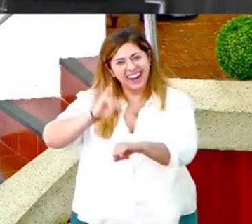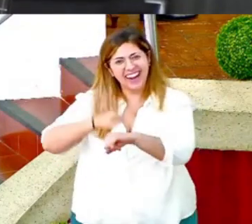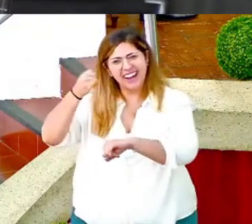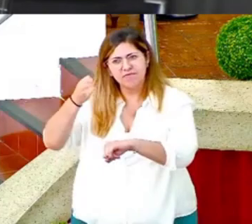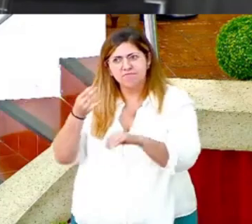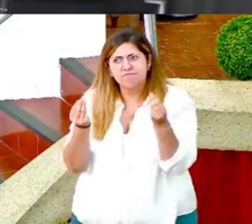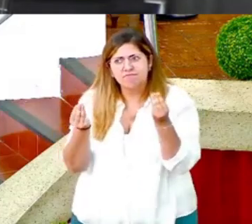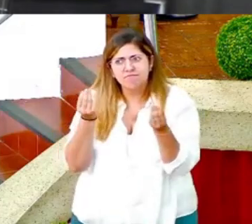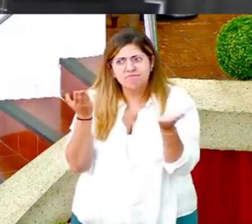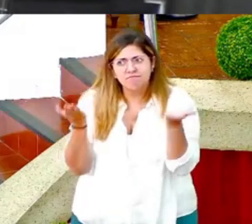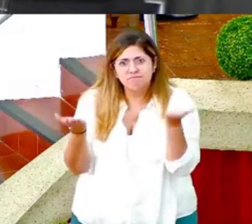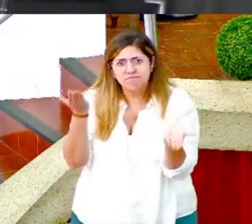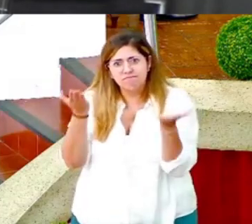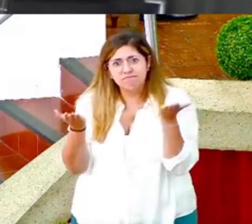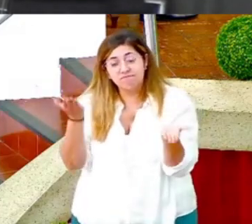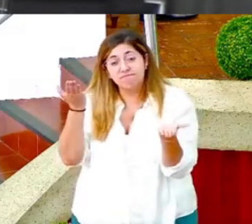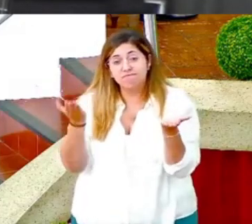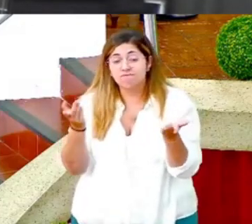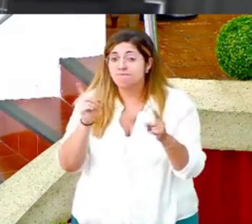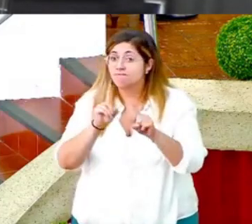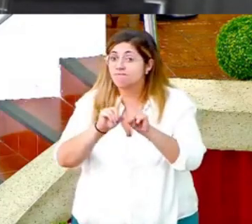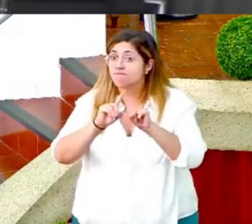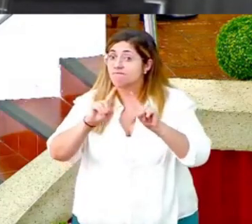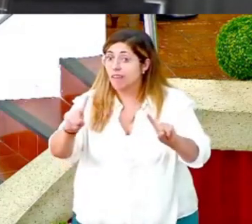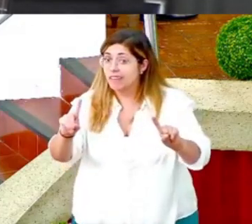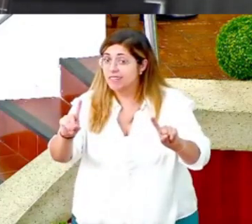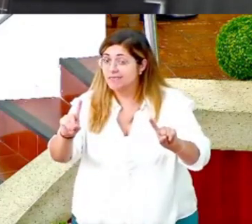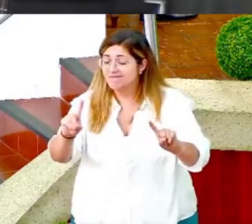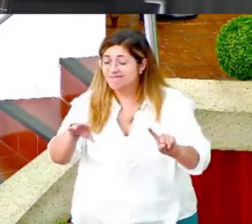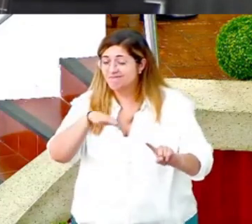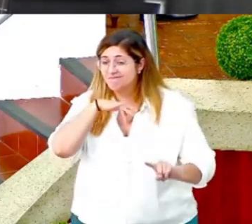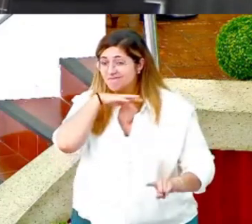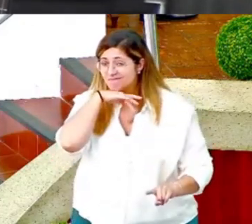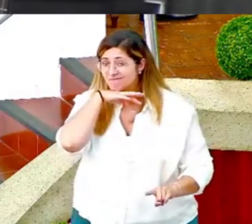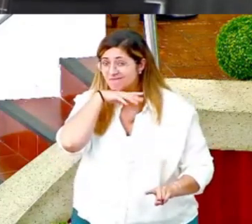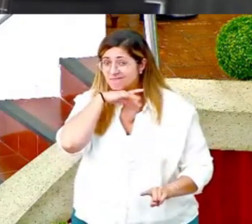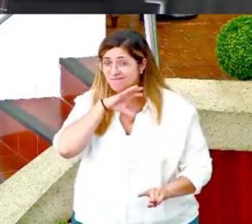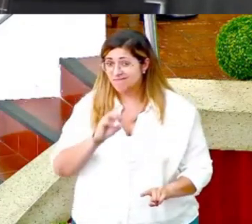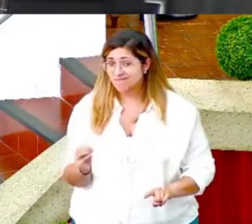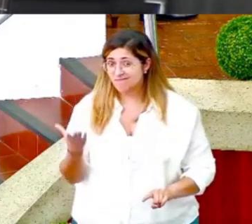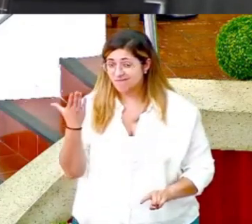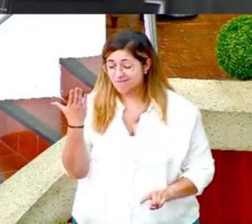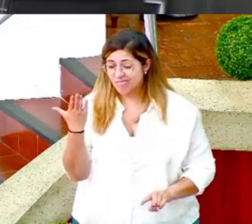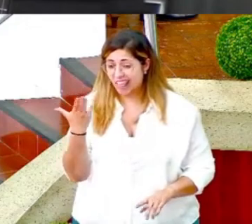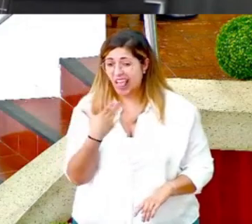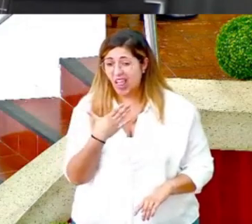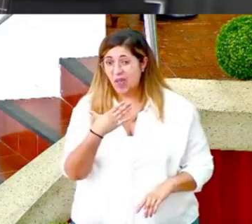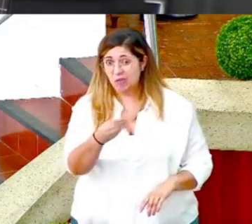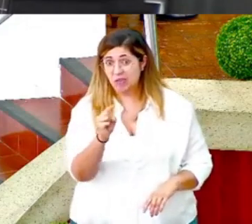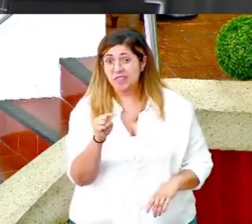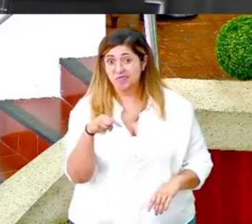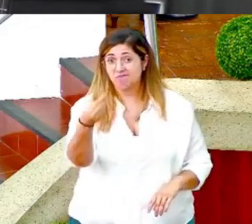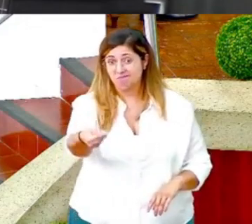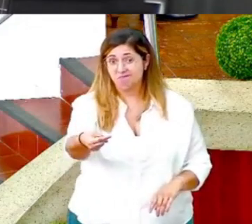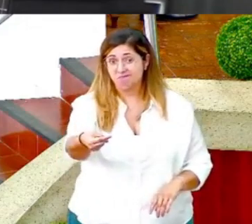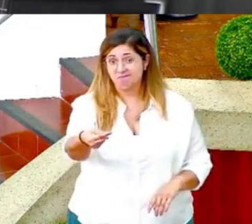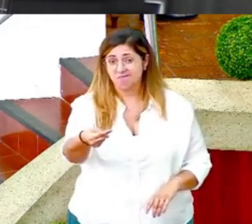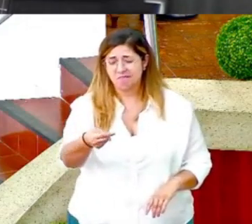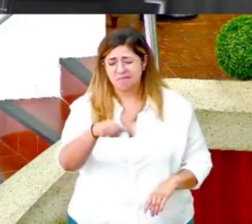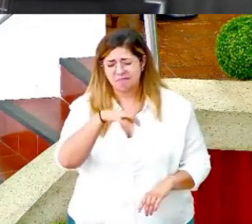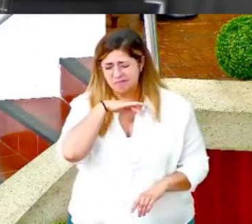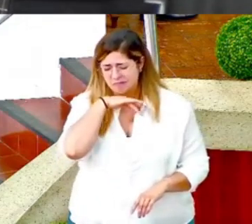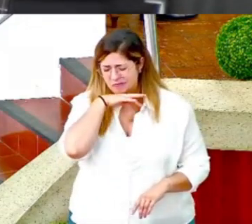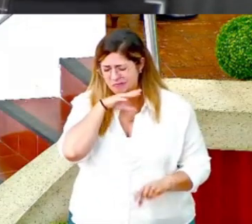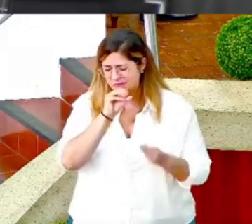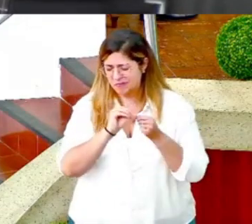é que pode? E para piorar ainda a situação, os filhos de Josias também não são iguais a ele. São ruins